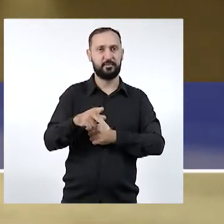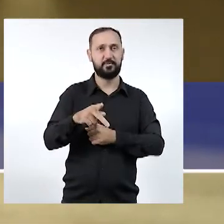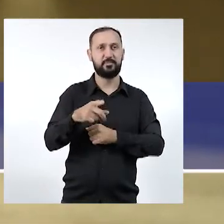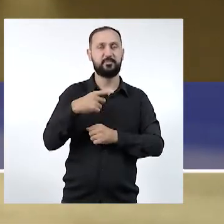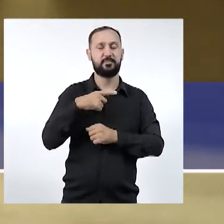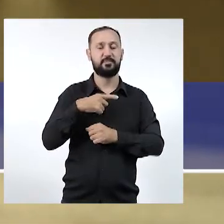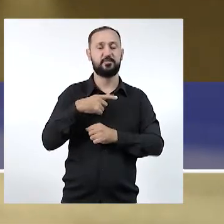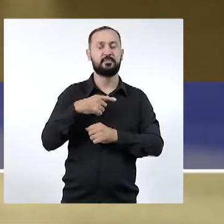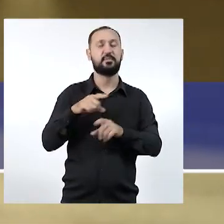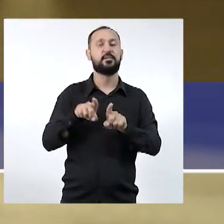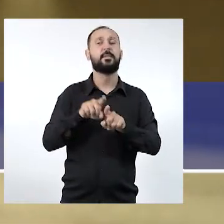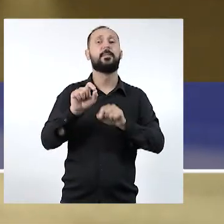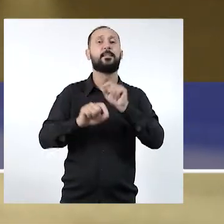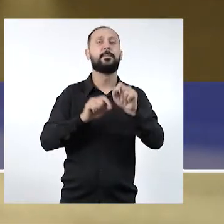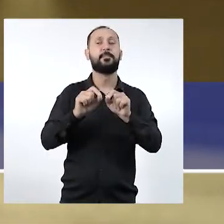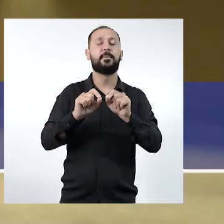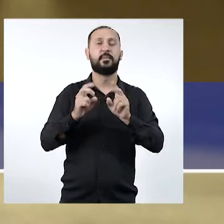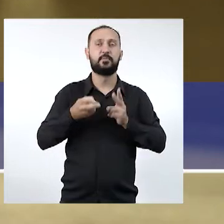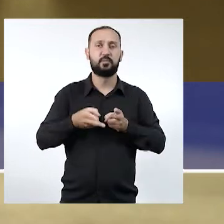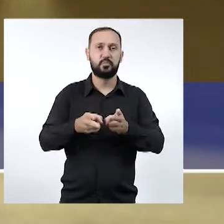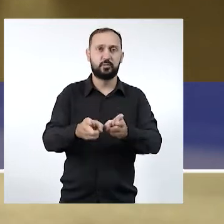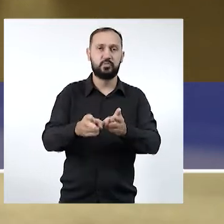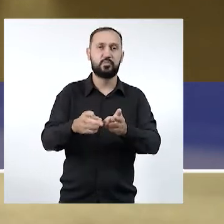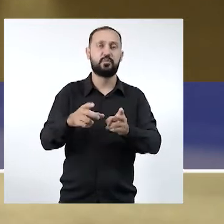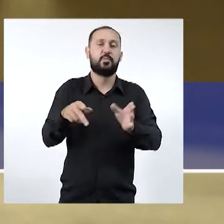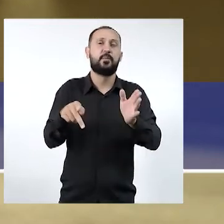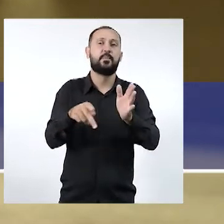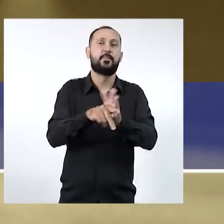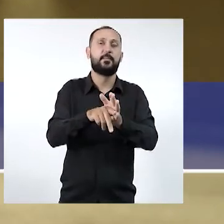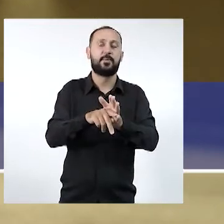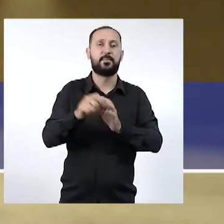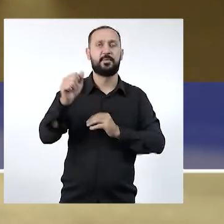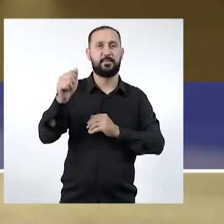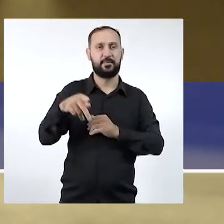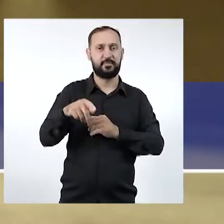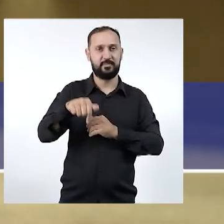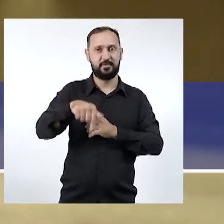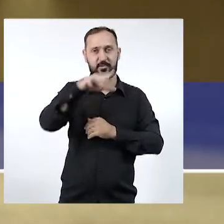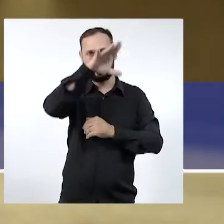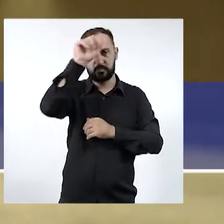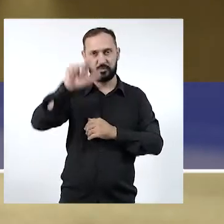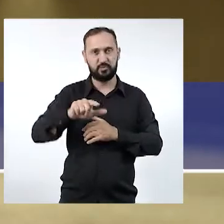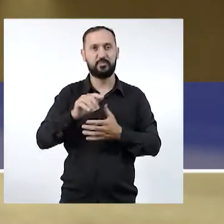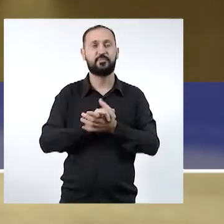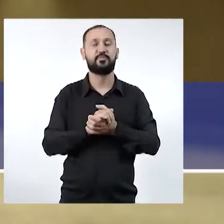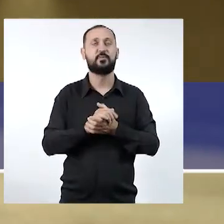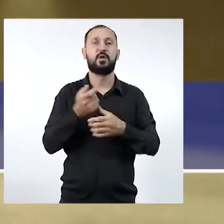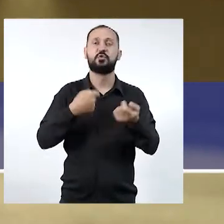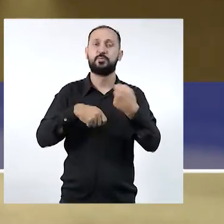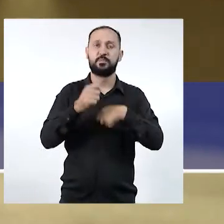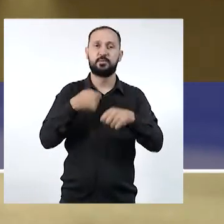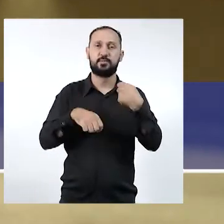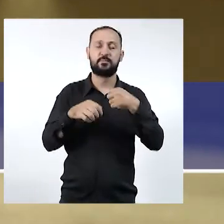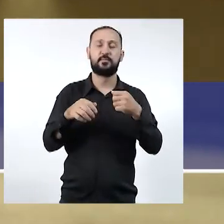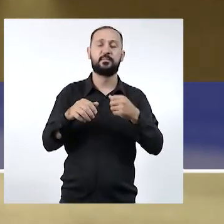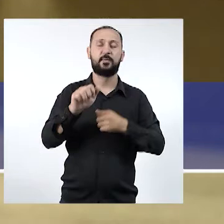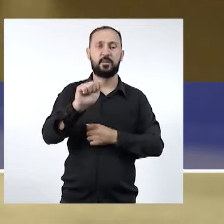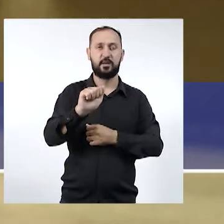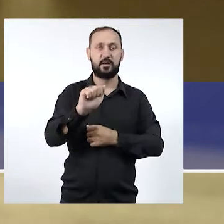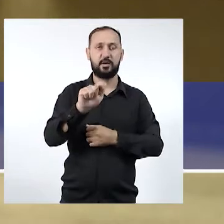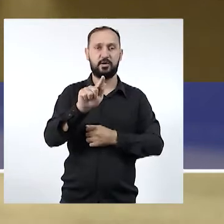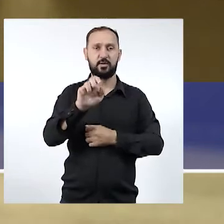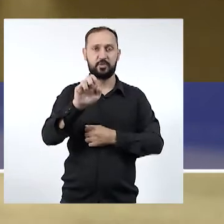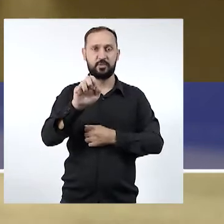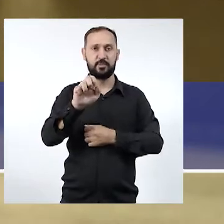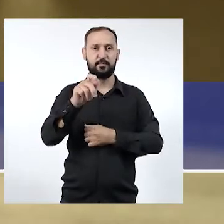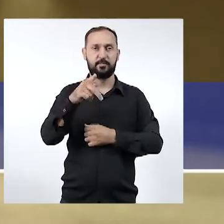nas aposentadorias, pensões e no plano de custeio do regime próprio de previdência social do Estado, administrado